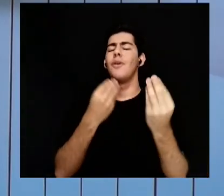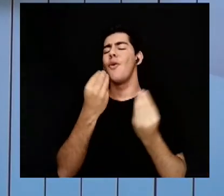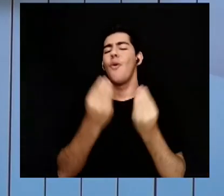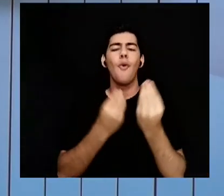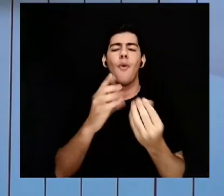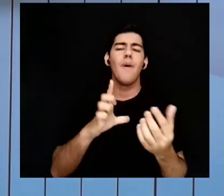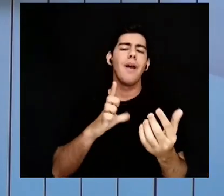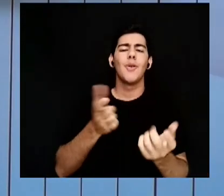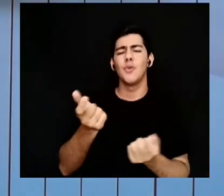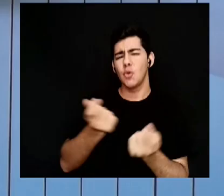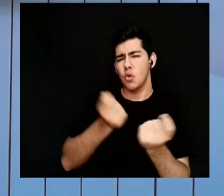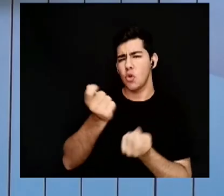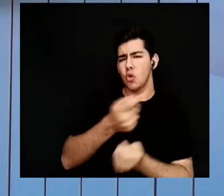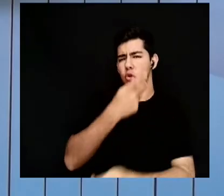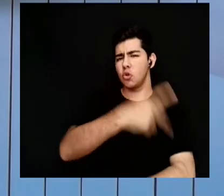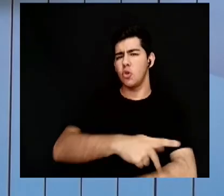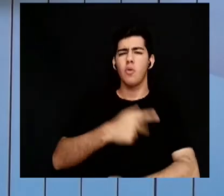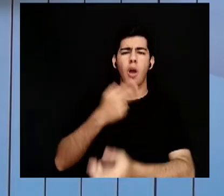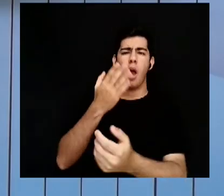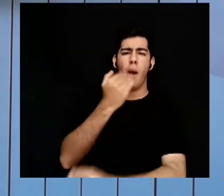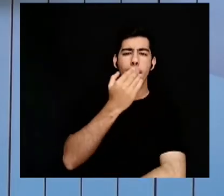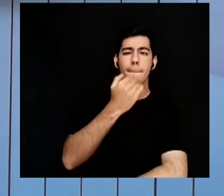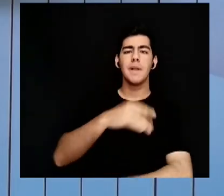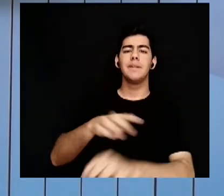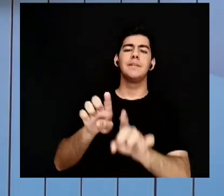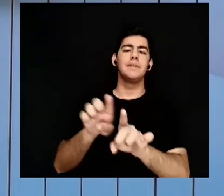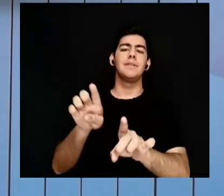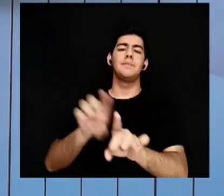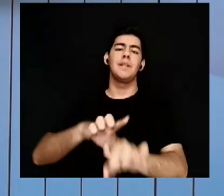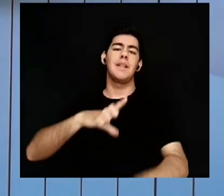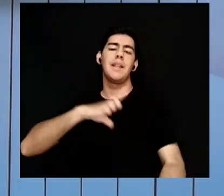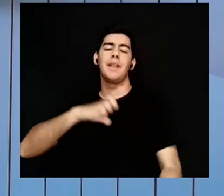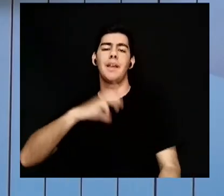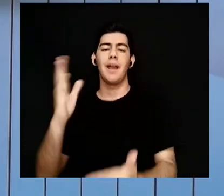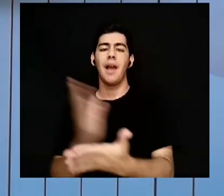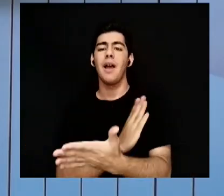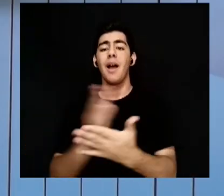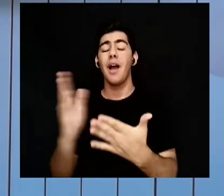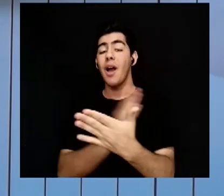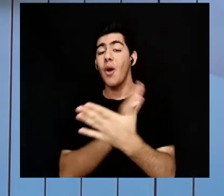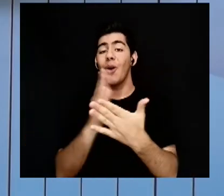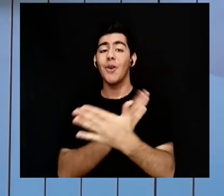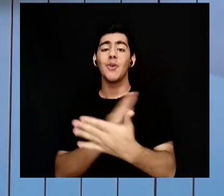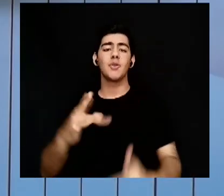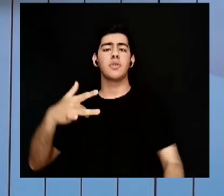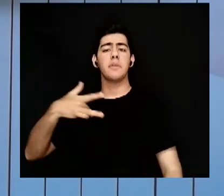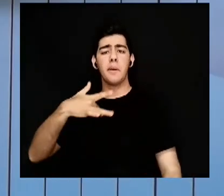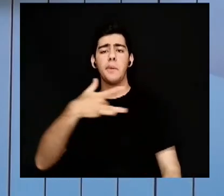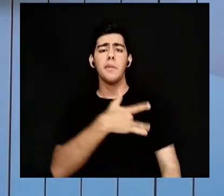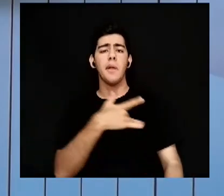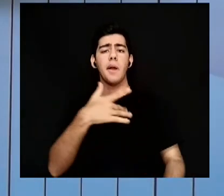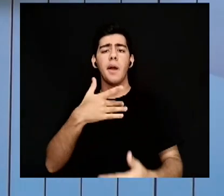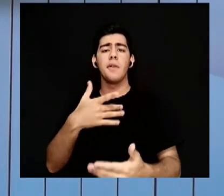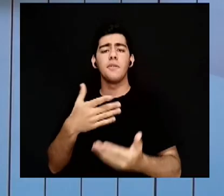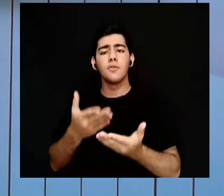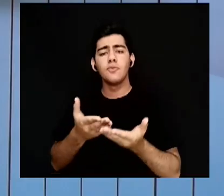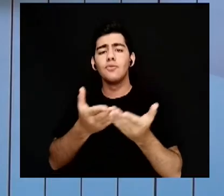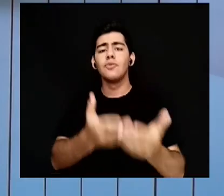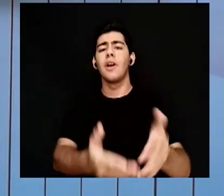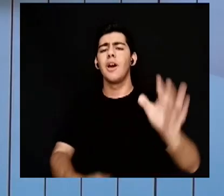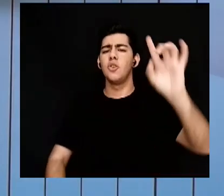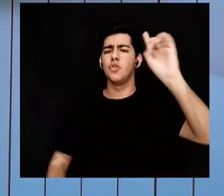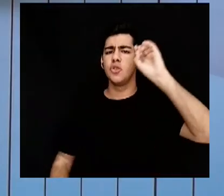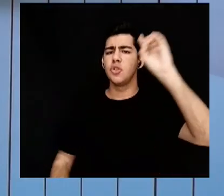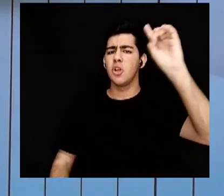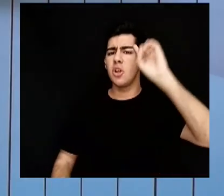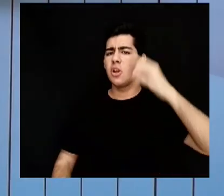da gente inserir alimentos saudáveis, né, no dia a dia dessa criança que